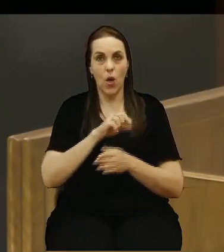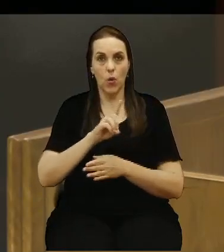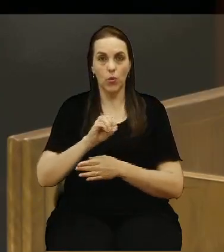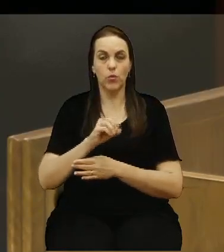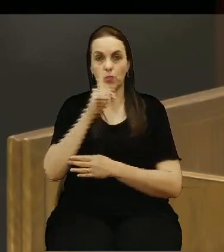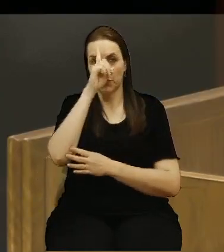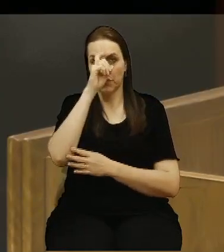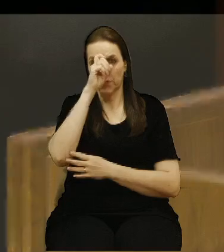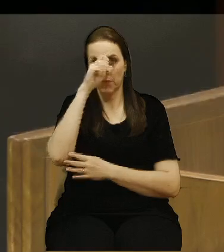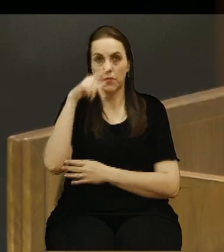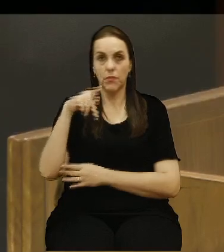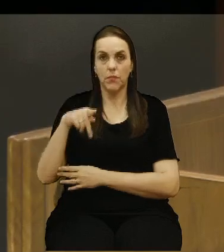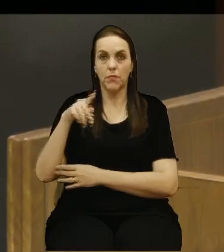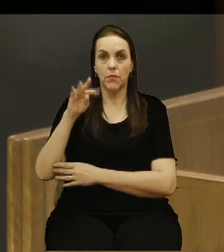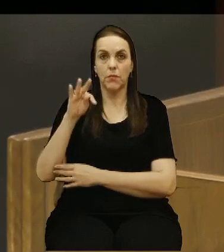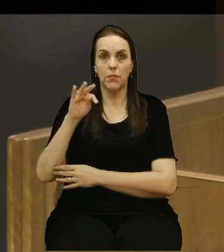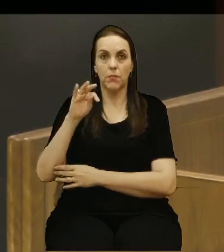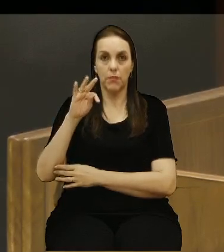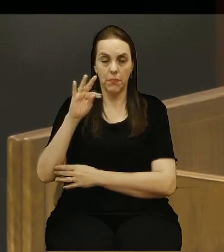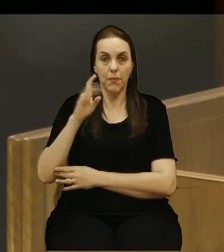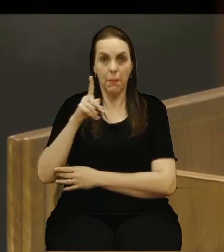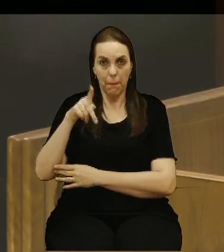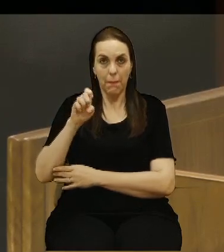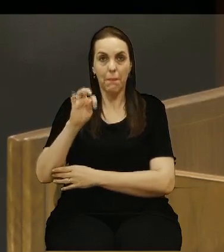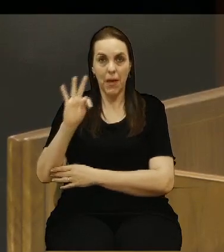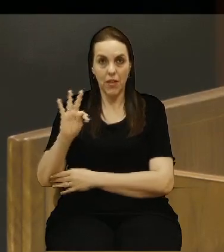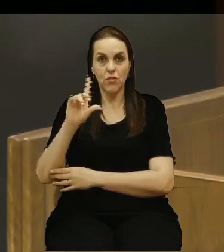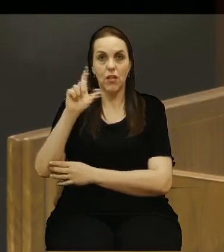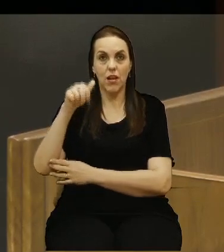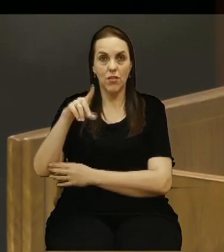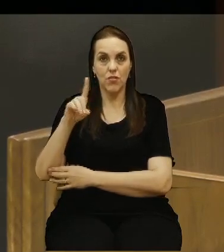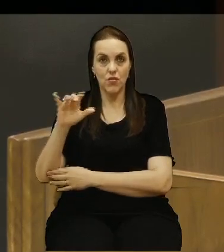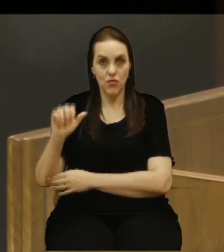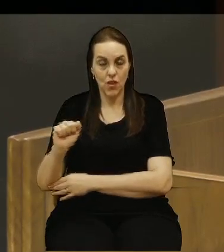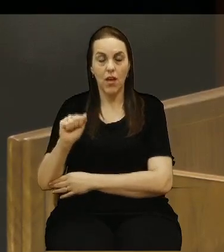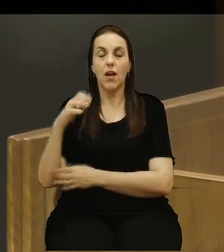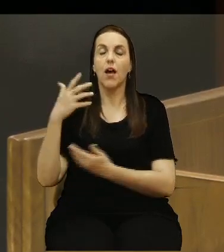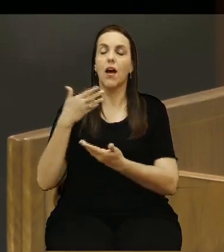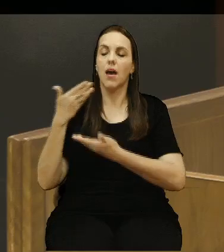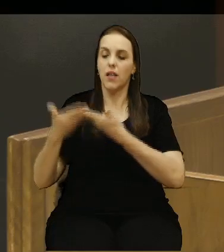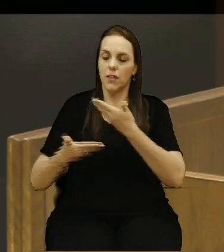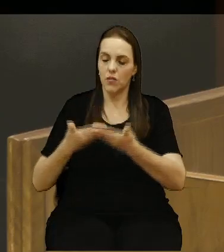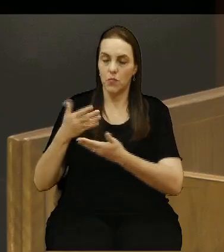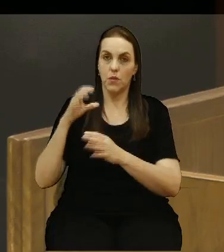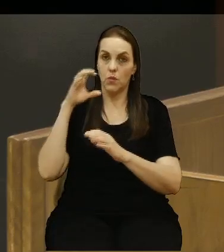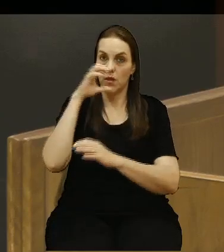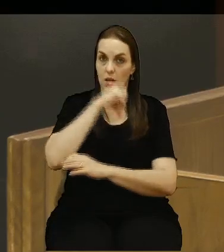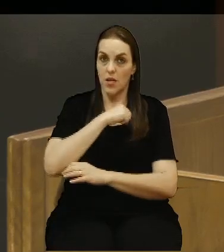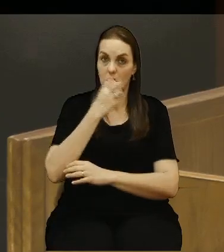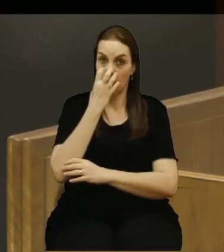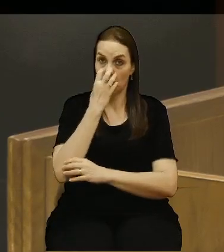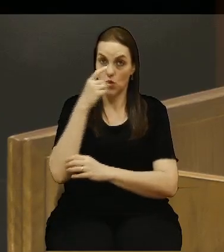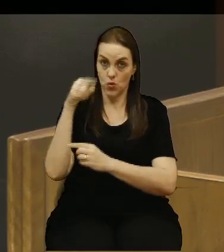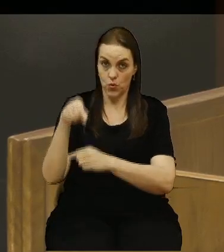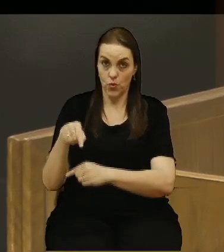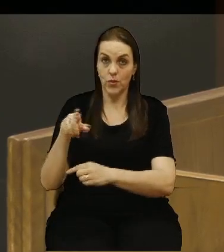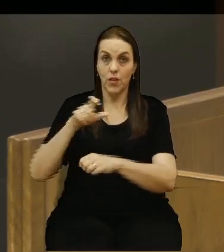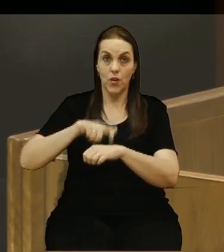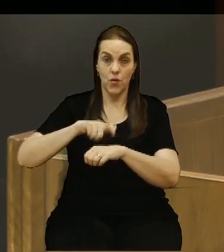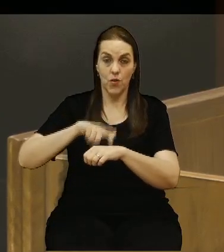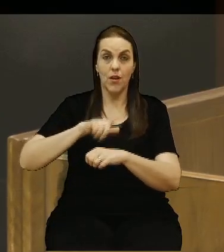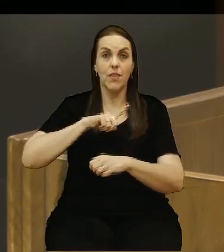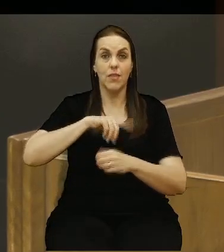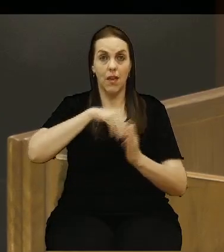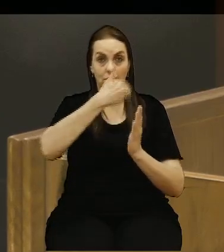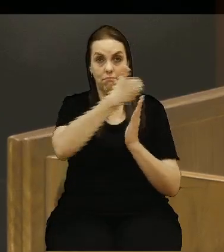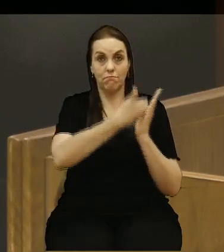que atendeu a ocorrência, né? Quando a gente fez o resgate, atendeu o cão. E tem um laudo que